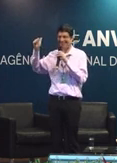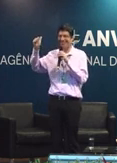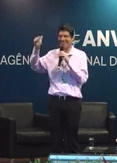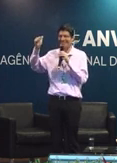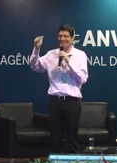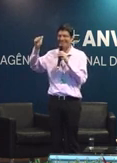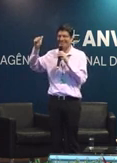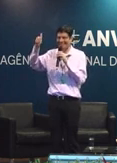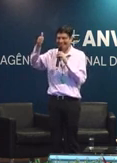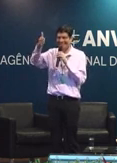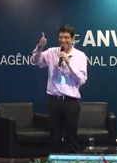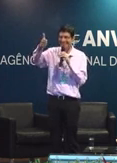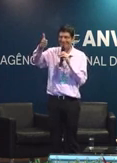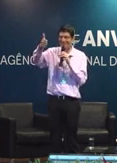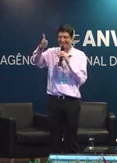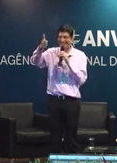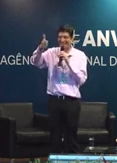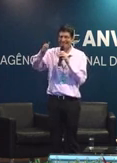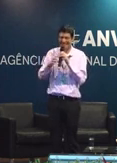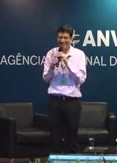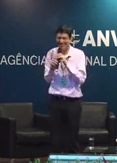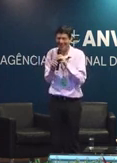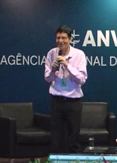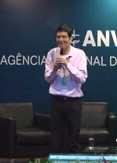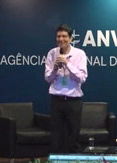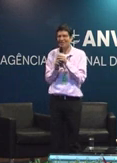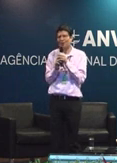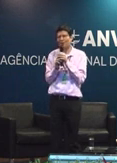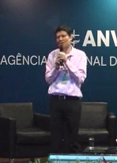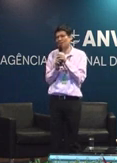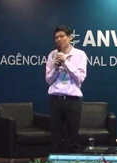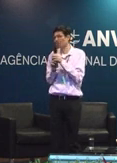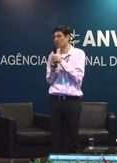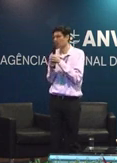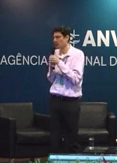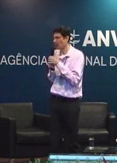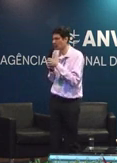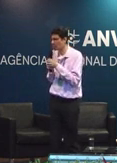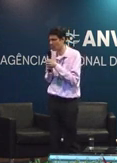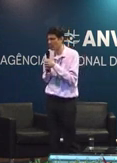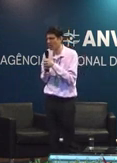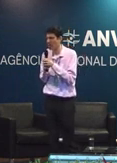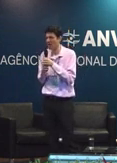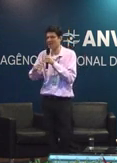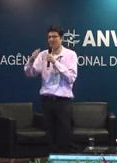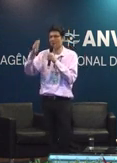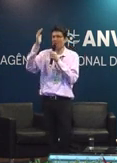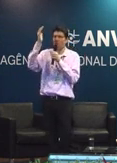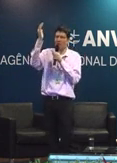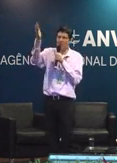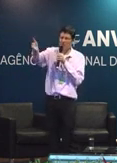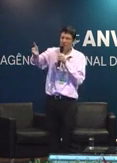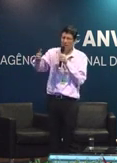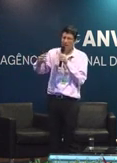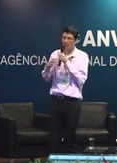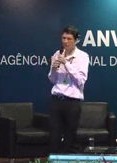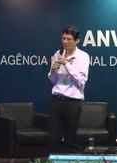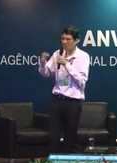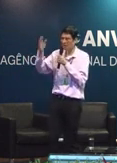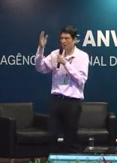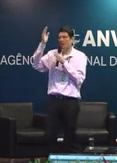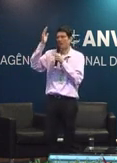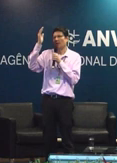vou mostrar lá que a gente está bem, tá bom? Então, esse evento só foi possível graças ao trabalho da área de